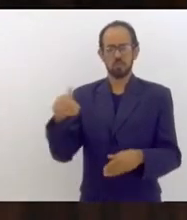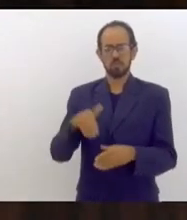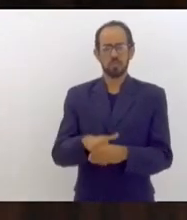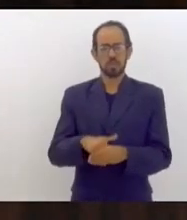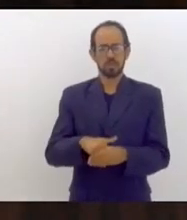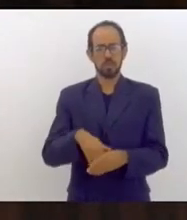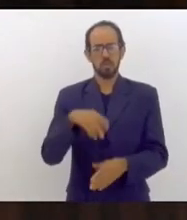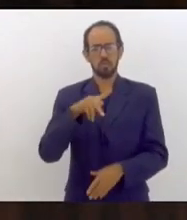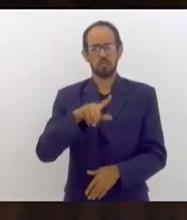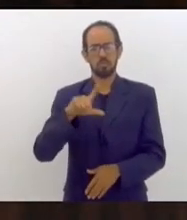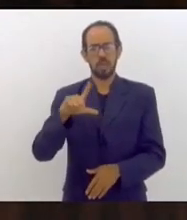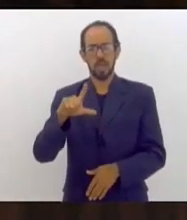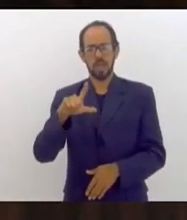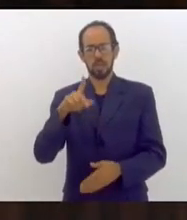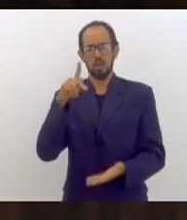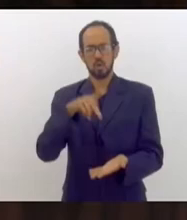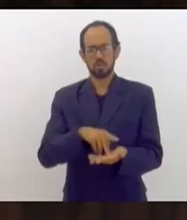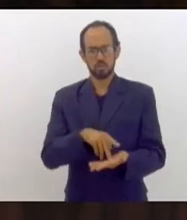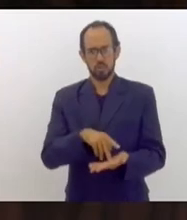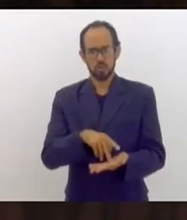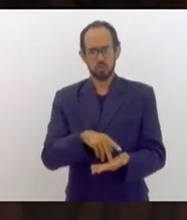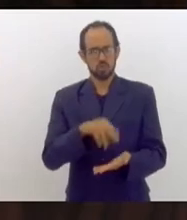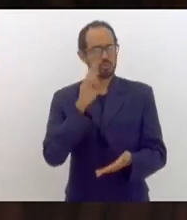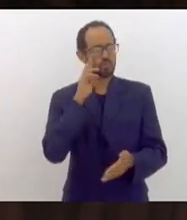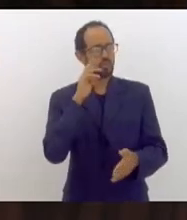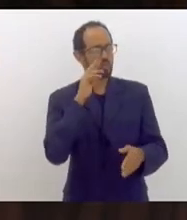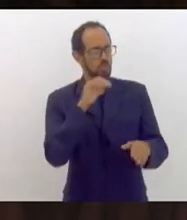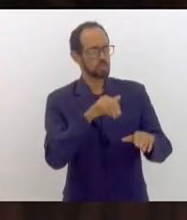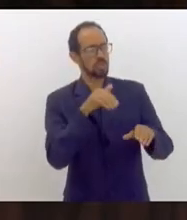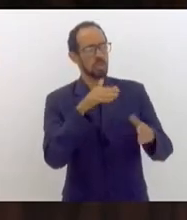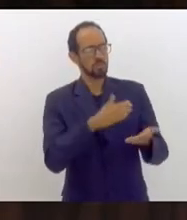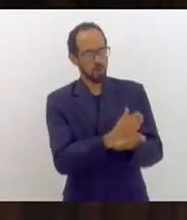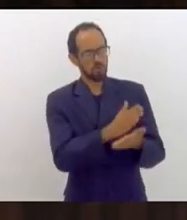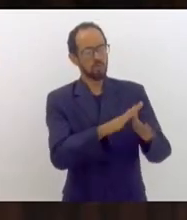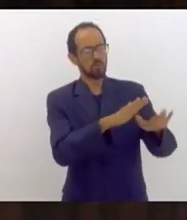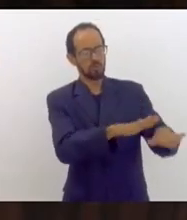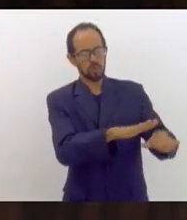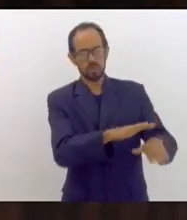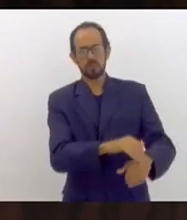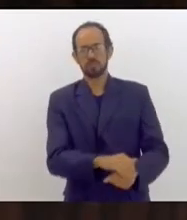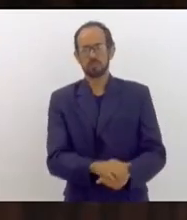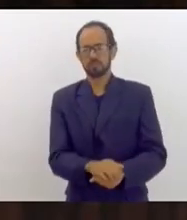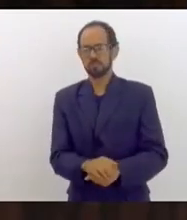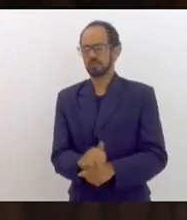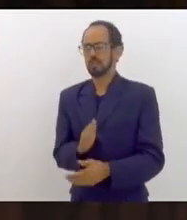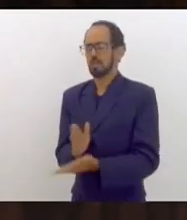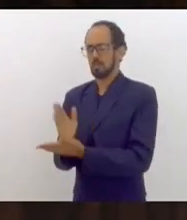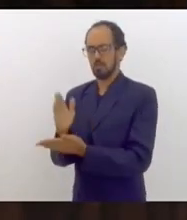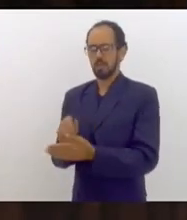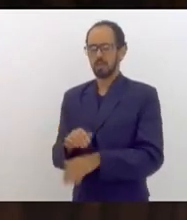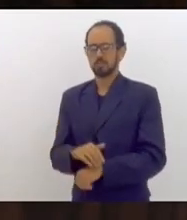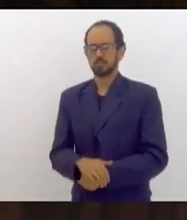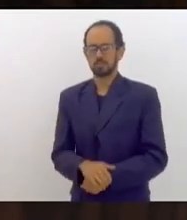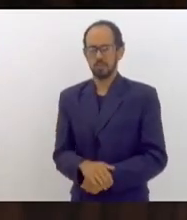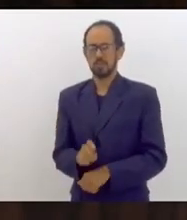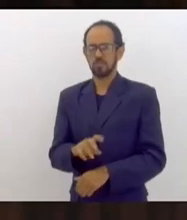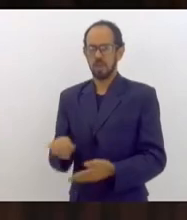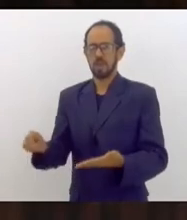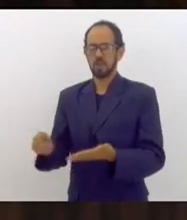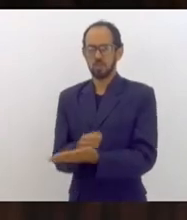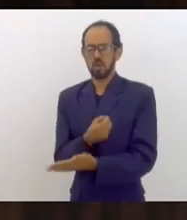projeto original. Senhores que aprovam, permaneço como estão. Aprovado. Vai o